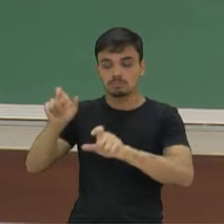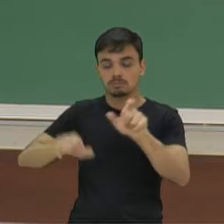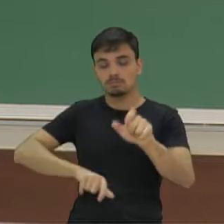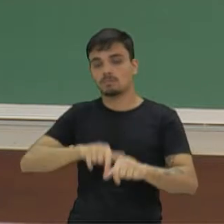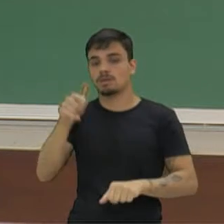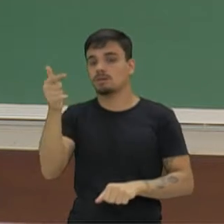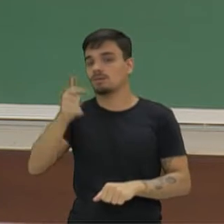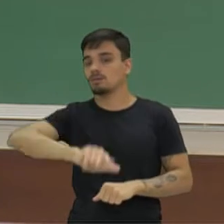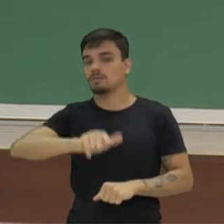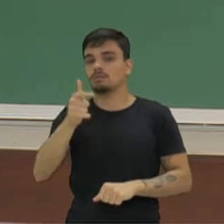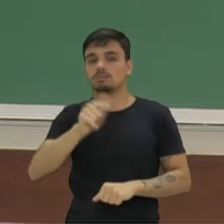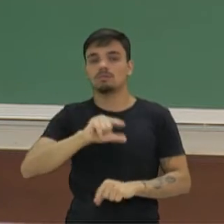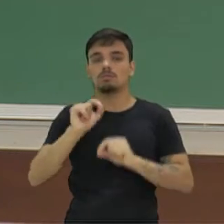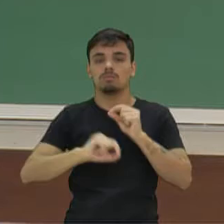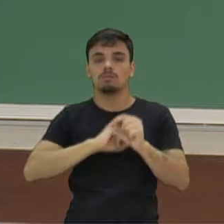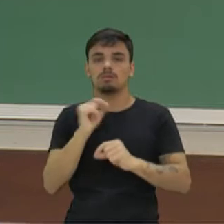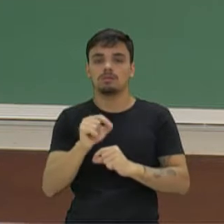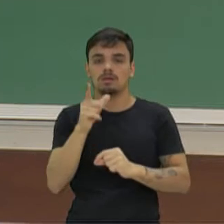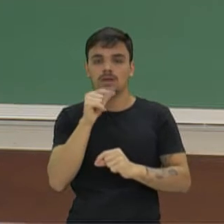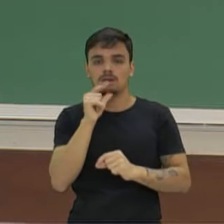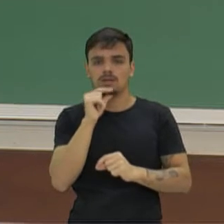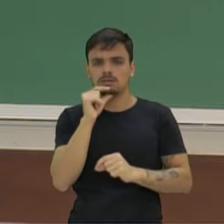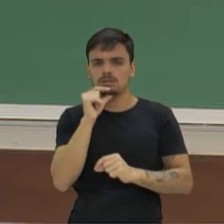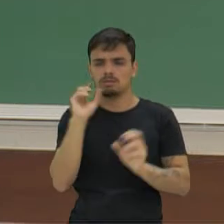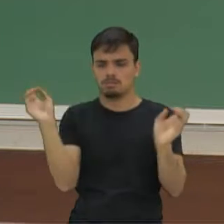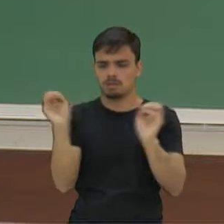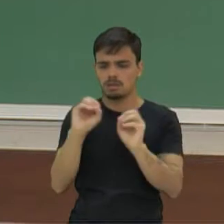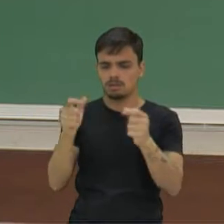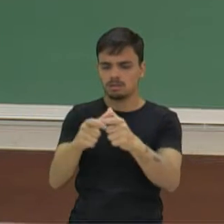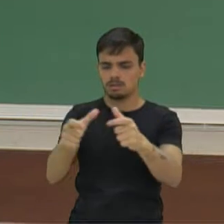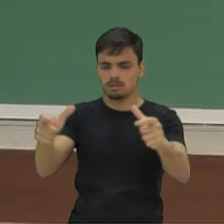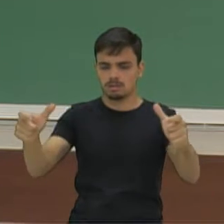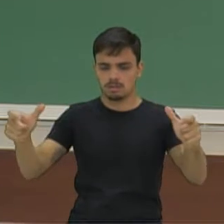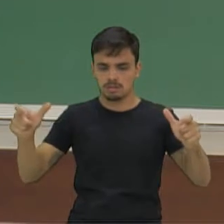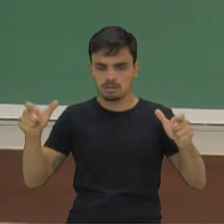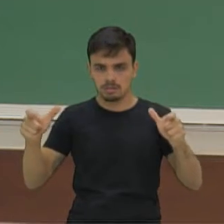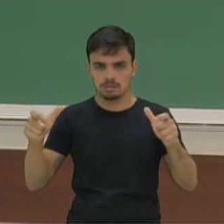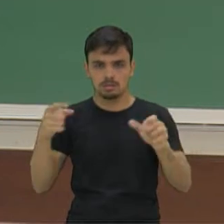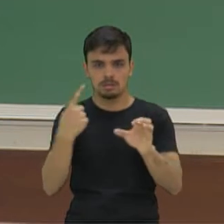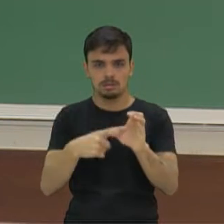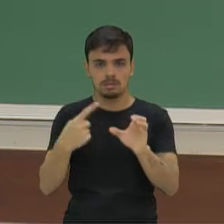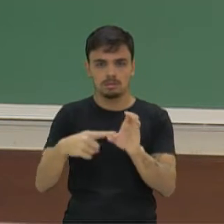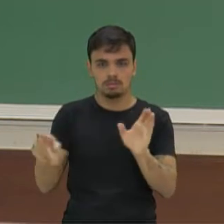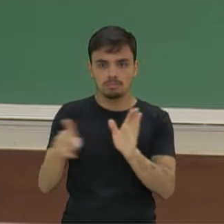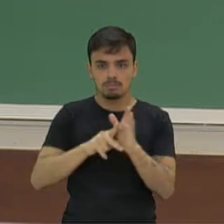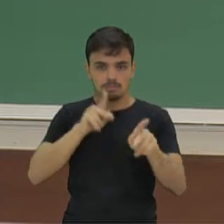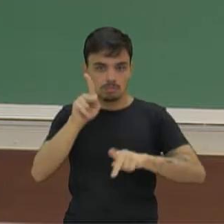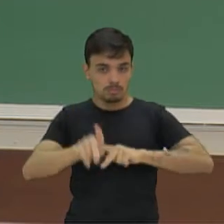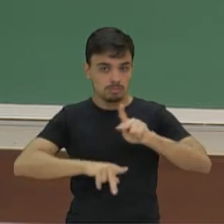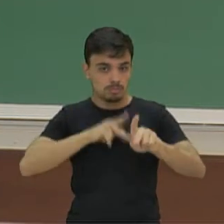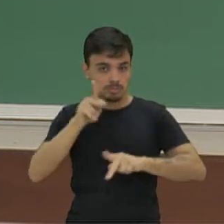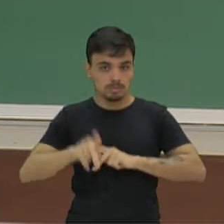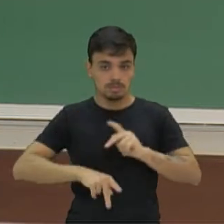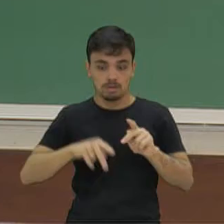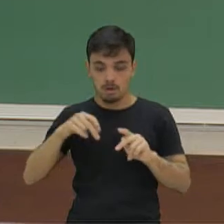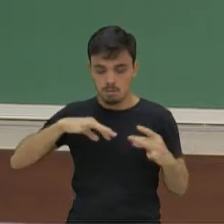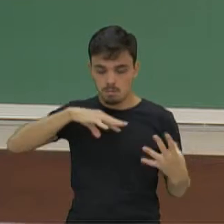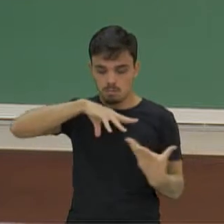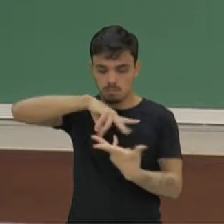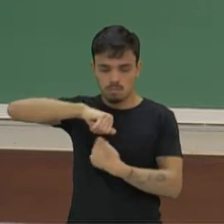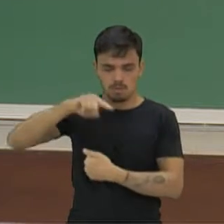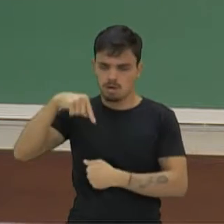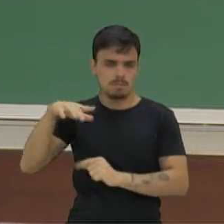existe água em nenhuma grande cidade para a sua população. Nenhuma cidade do mundo, tá? Não é do